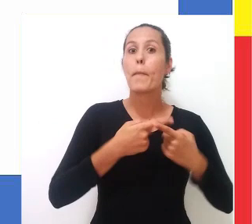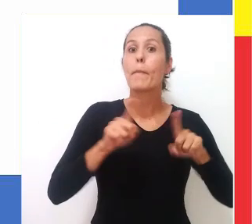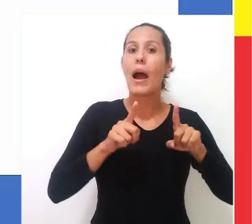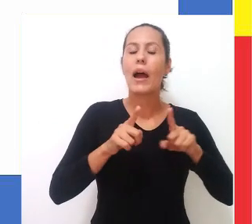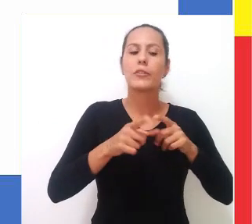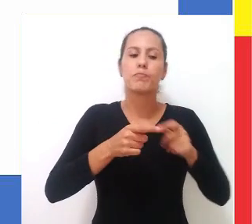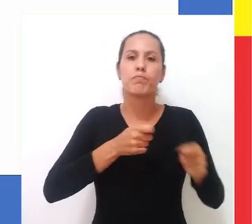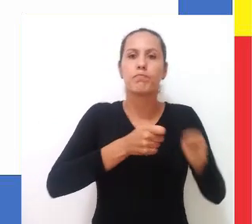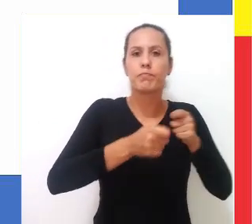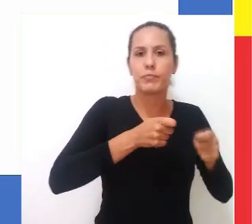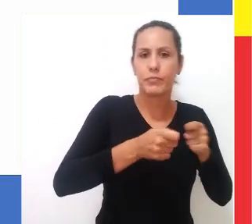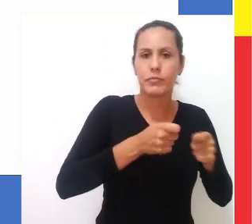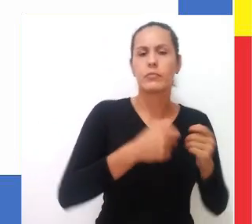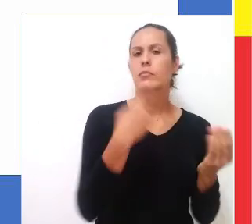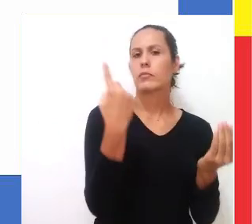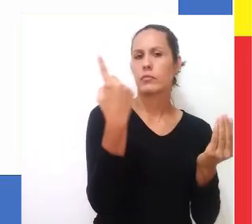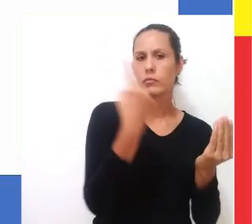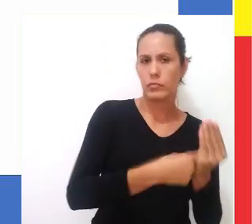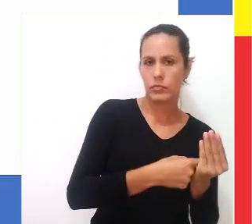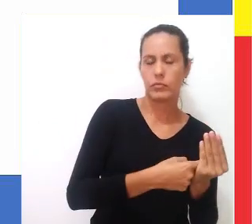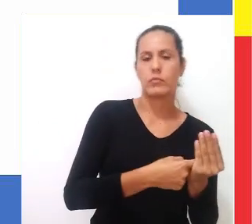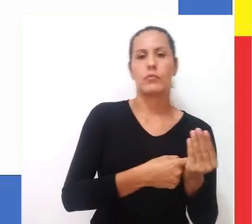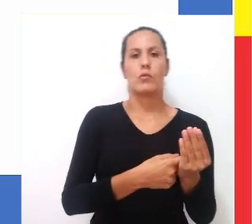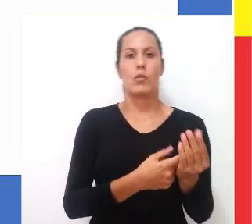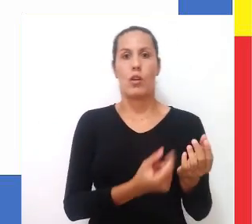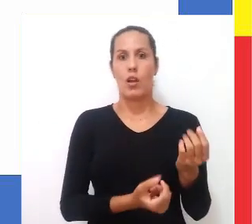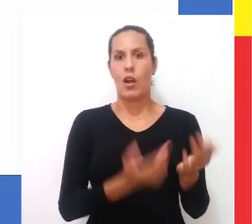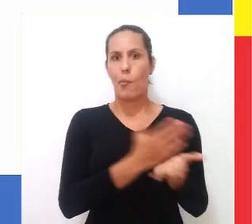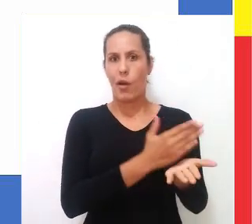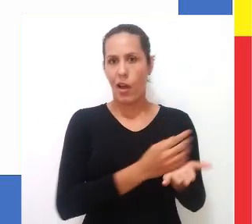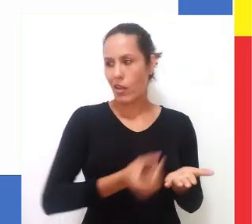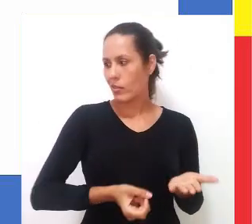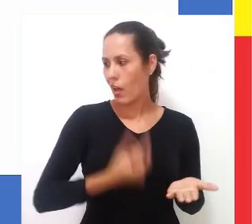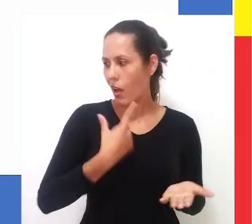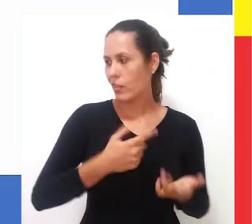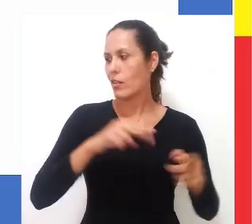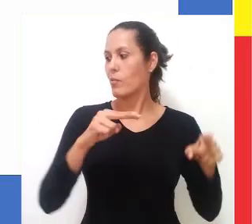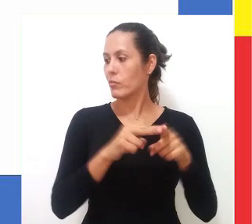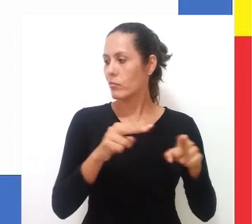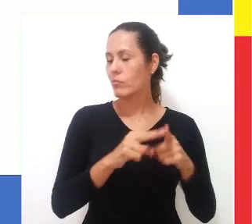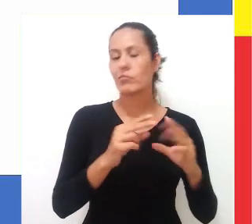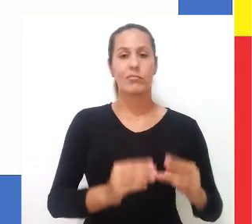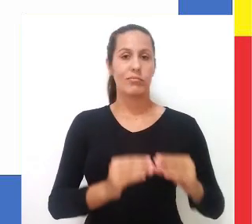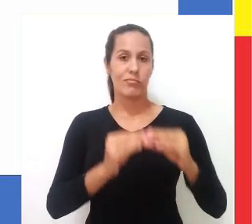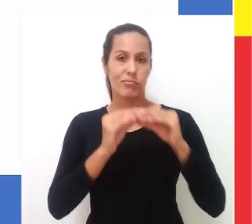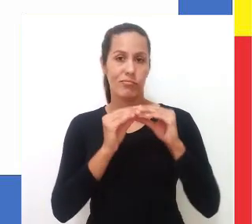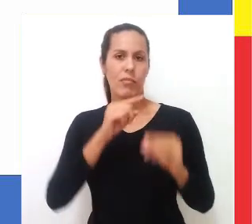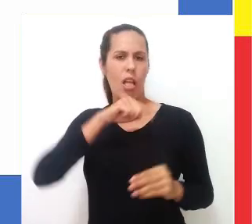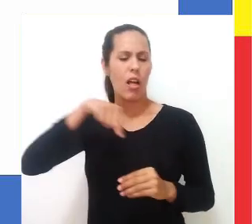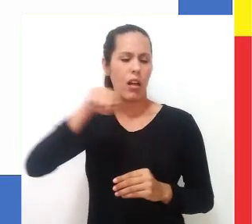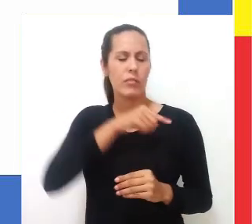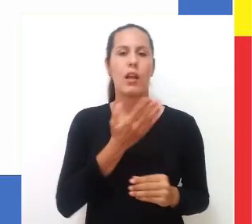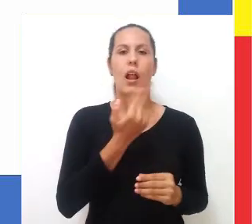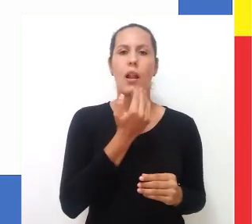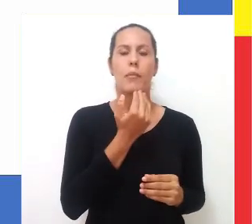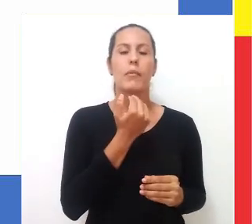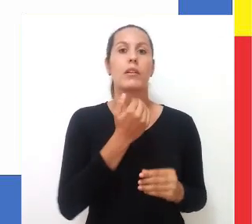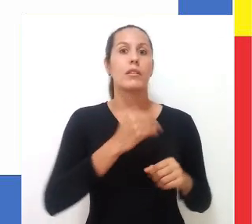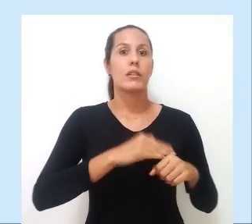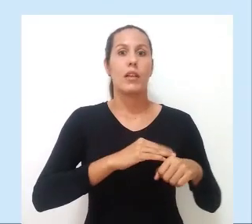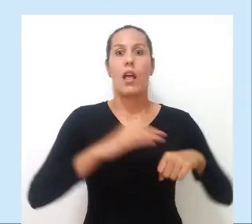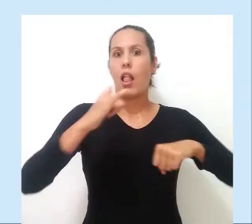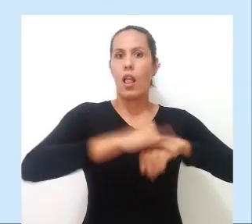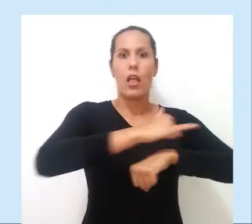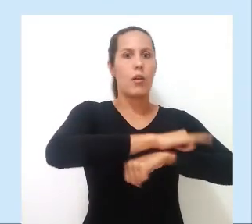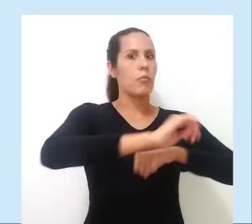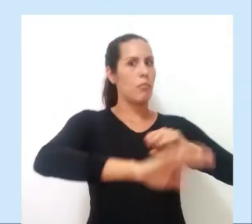tem que comer com moderação. Então, hot dog, chips, hambúrguer, pizza. Então, são alimentos aí que